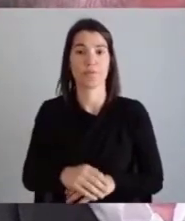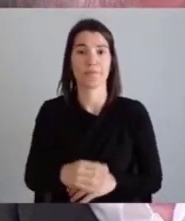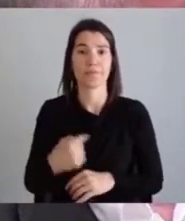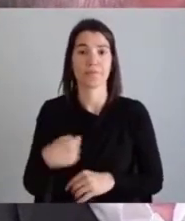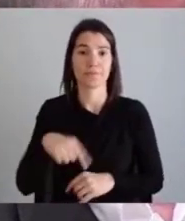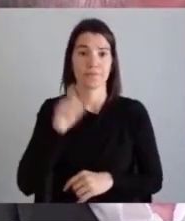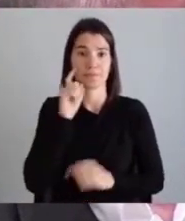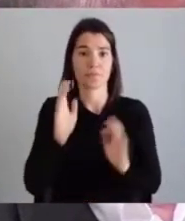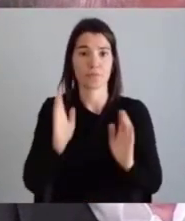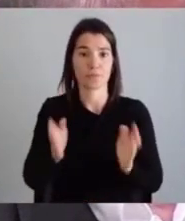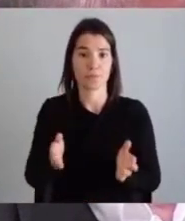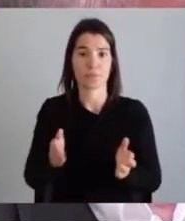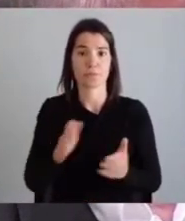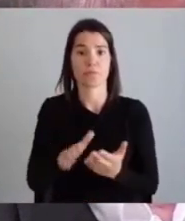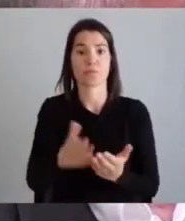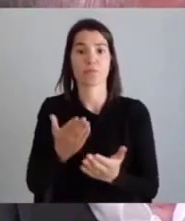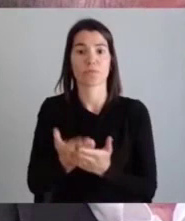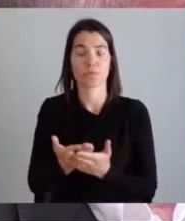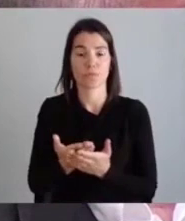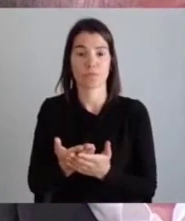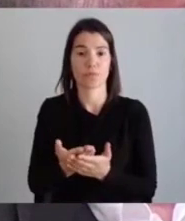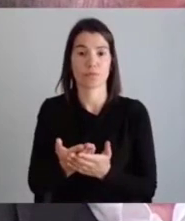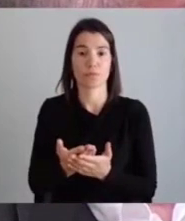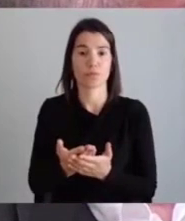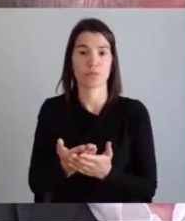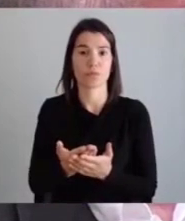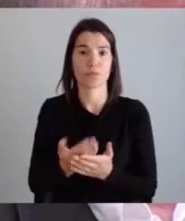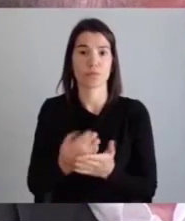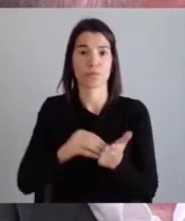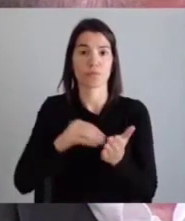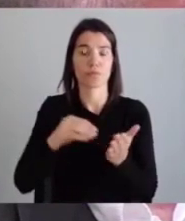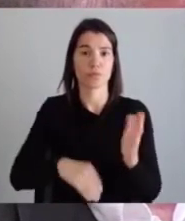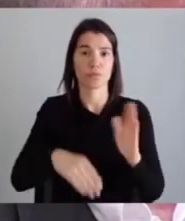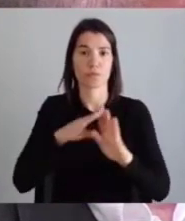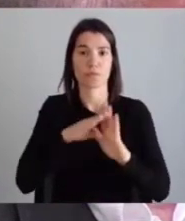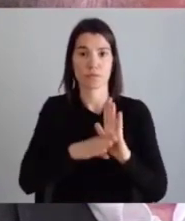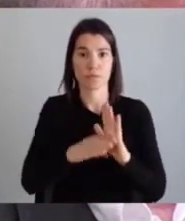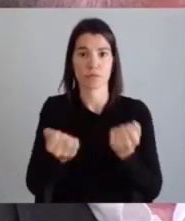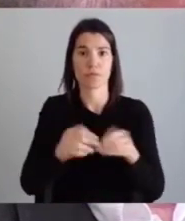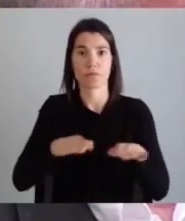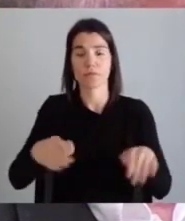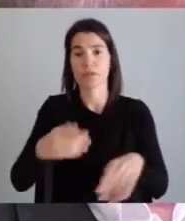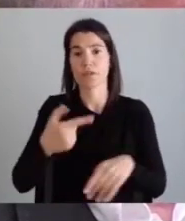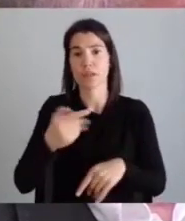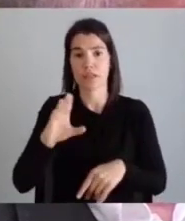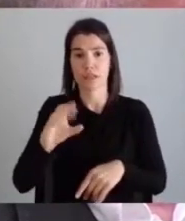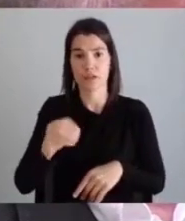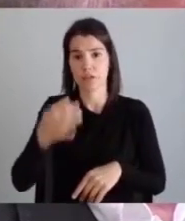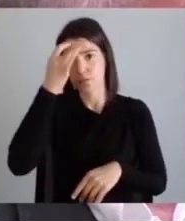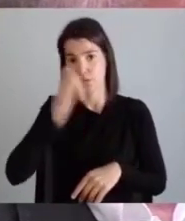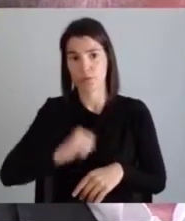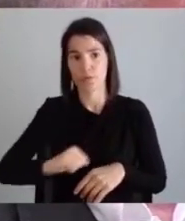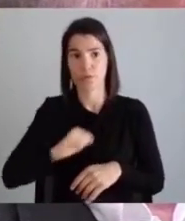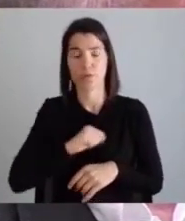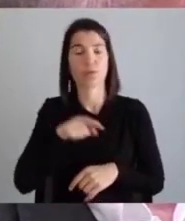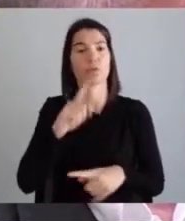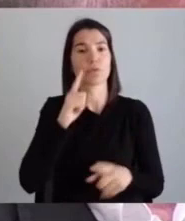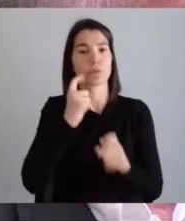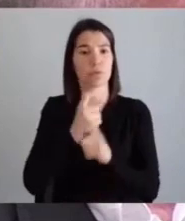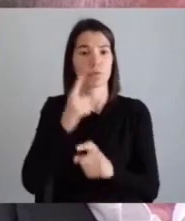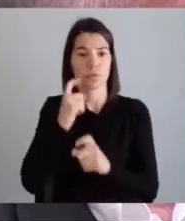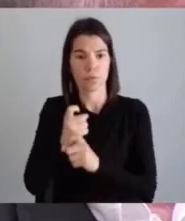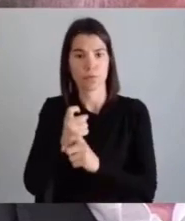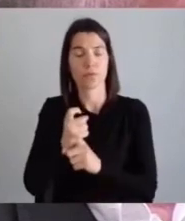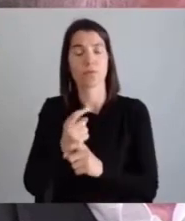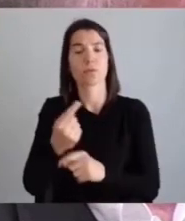na proposta do contrato de programa com a Parques Tejo, é nosso entendimento que estas fiscalizações devem ser